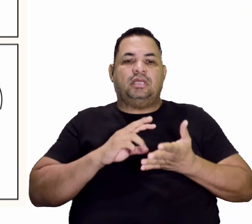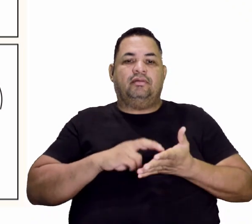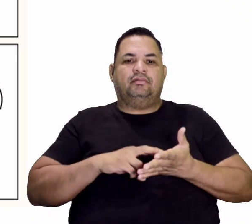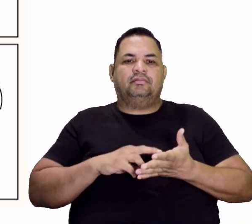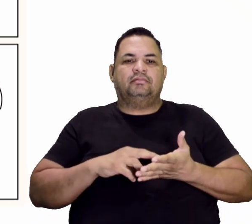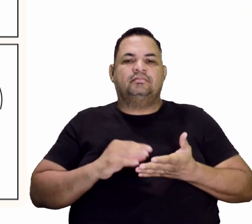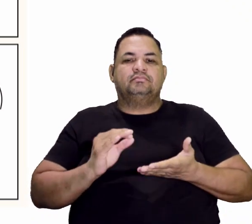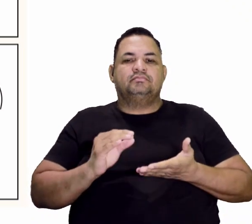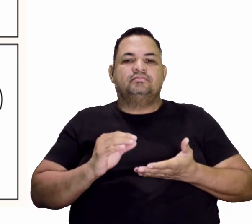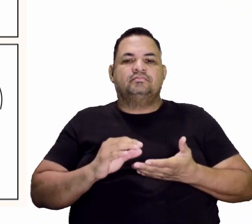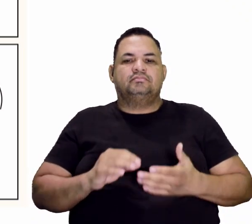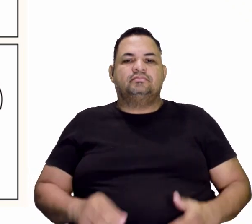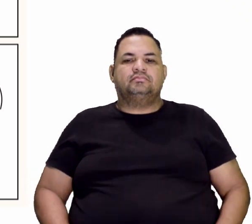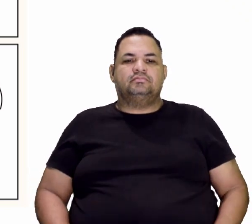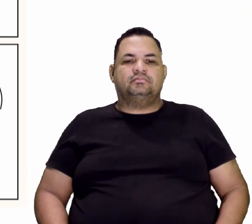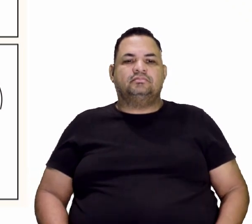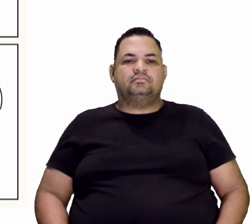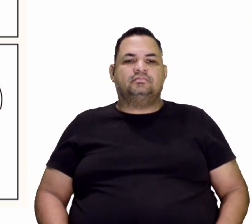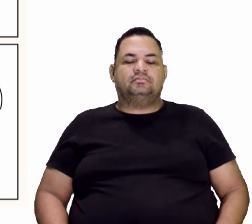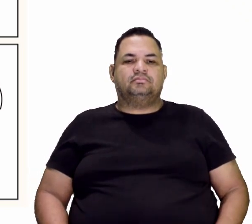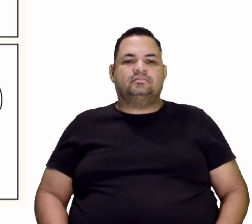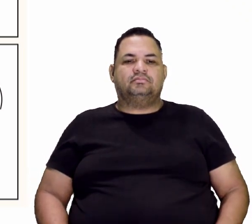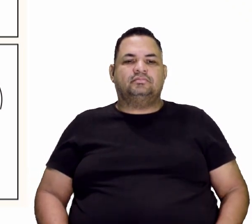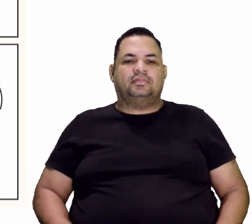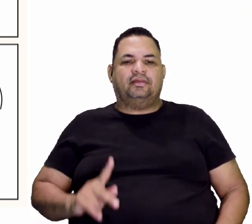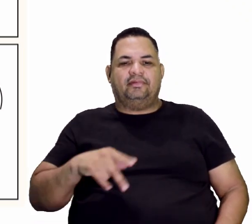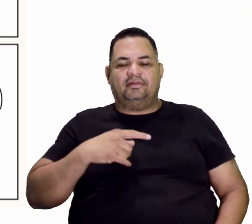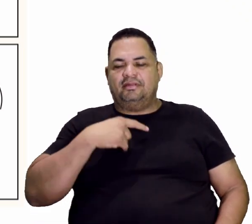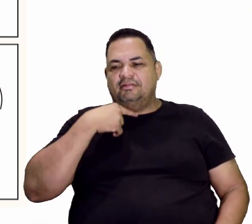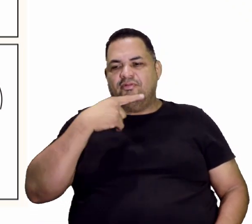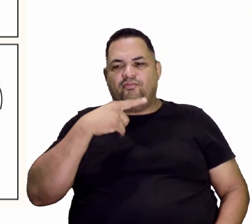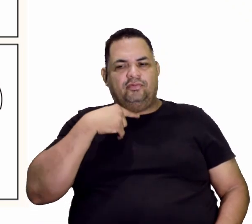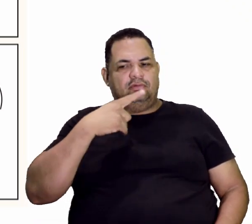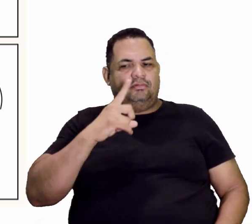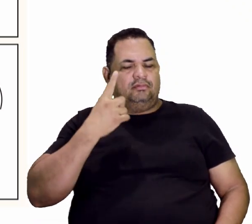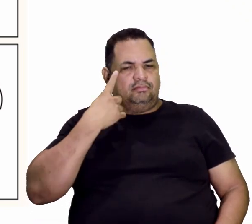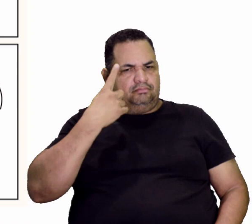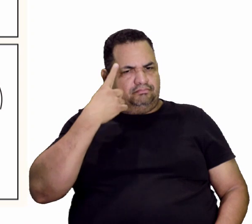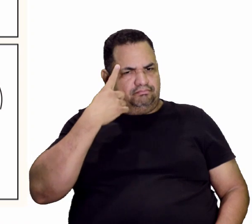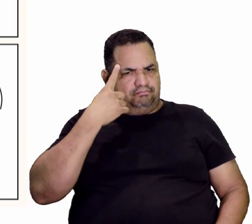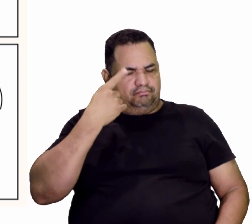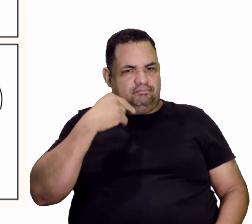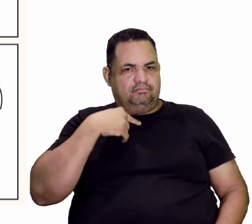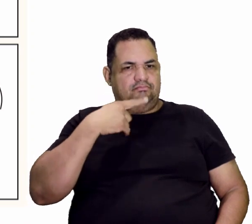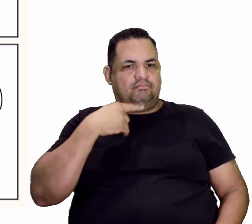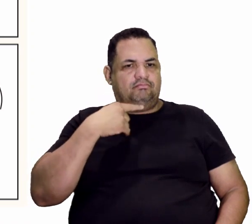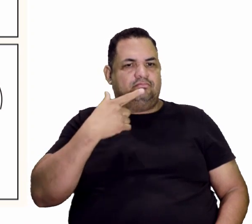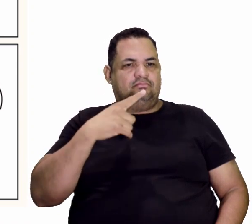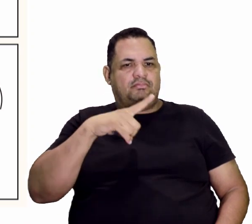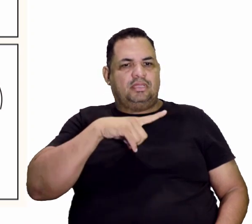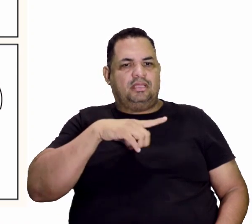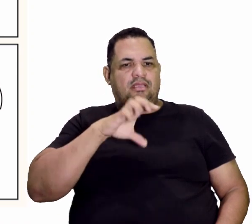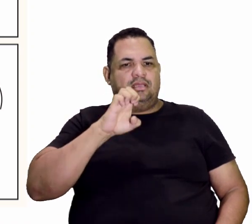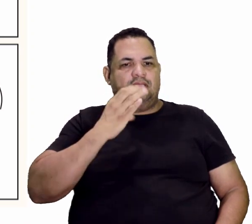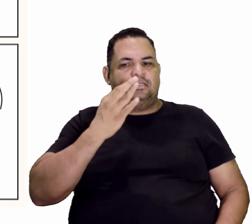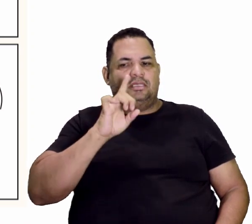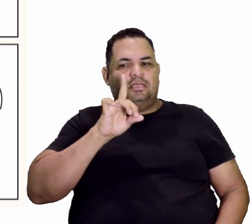etc. Aí esse falou é cega, já duvidou, né? O que é cega aí? Vocês têm essa